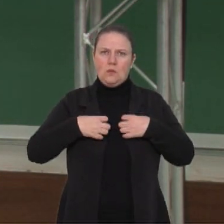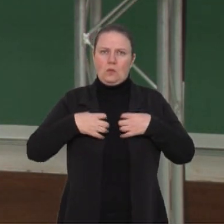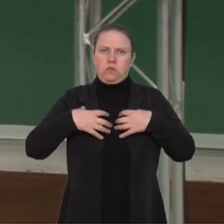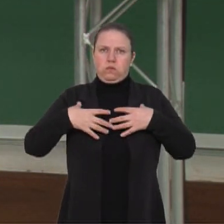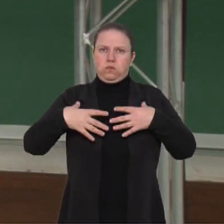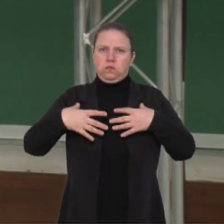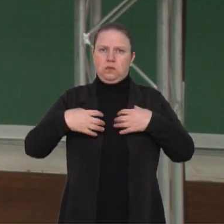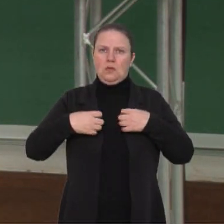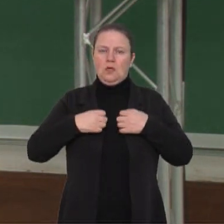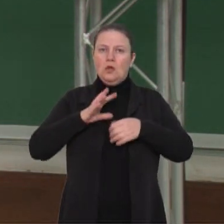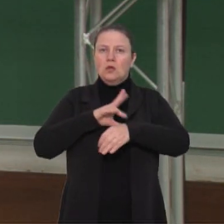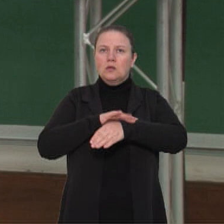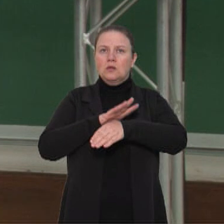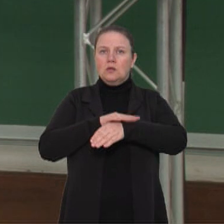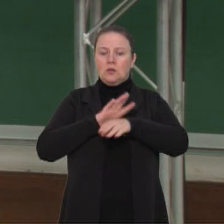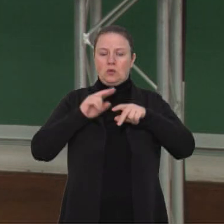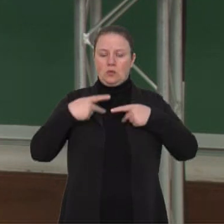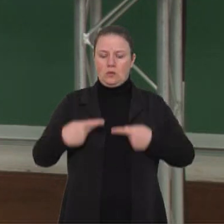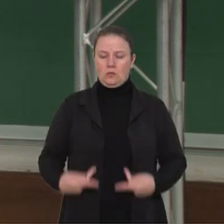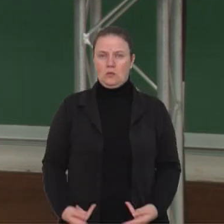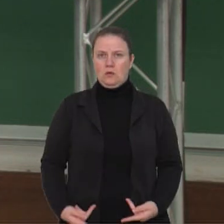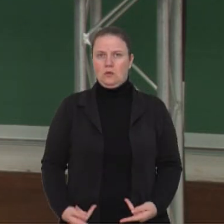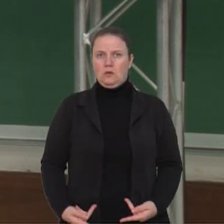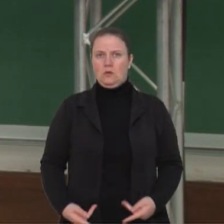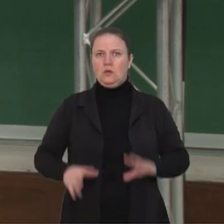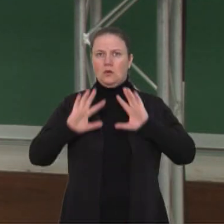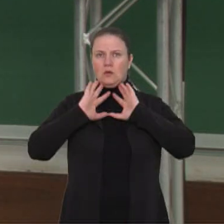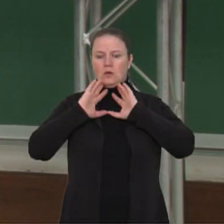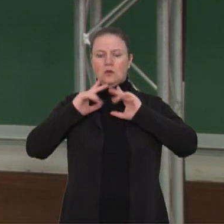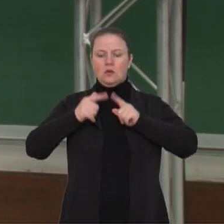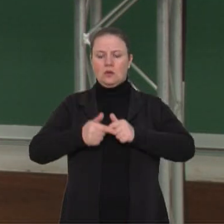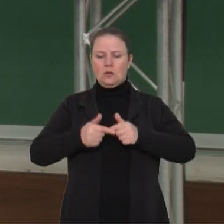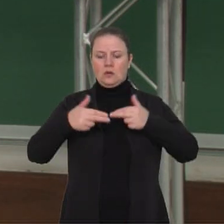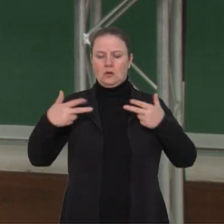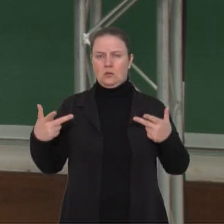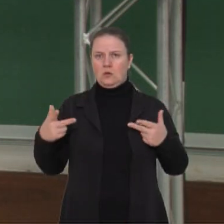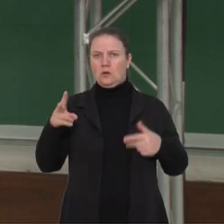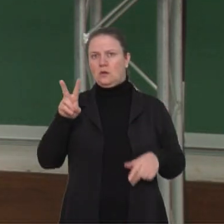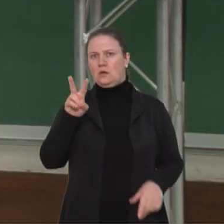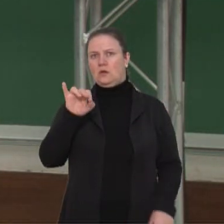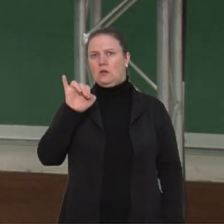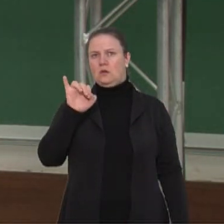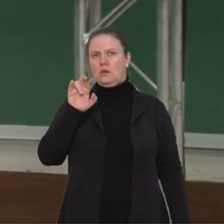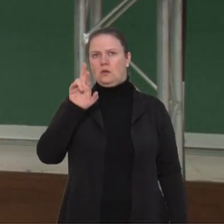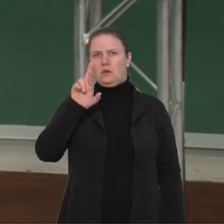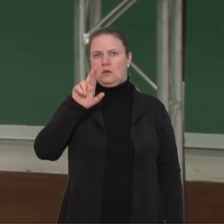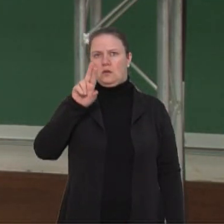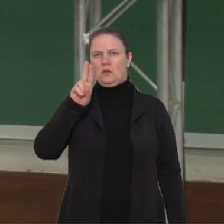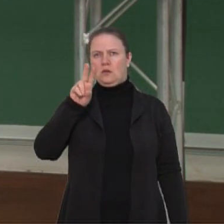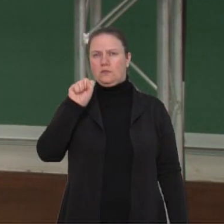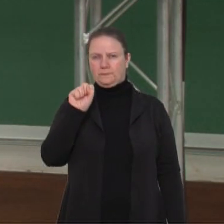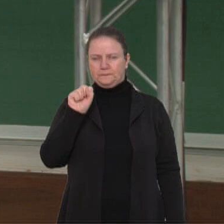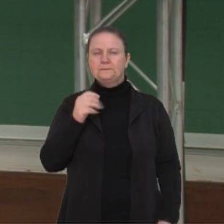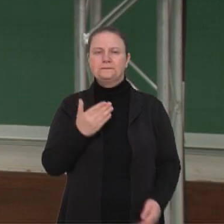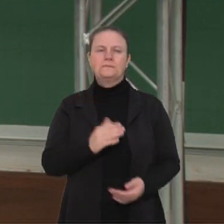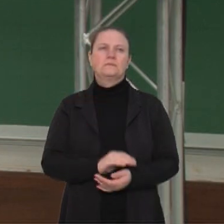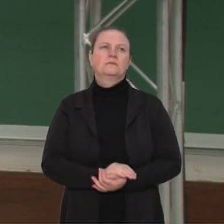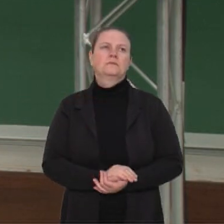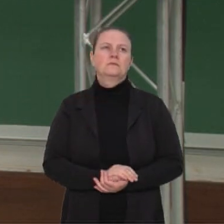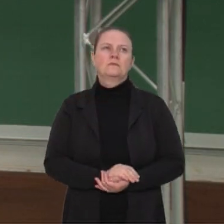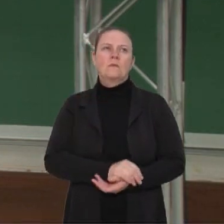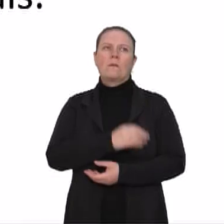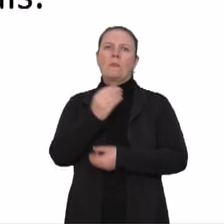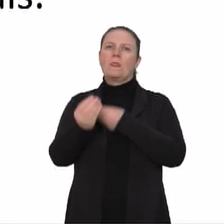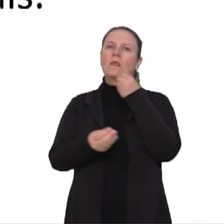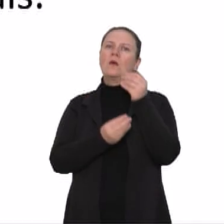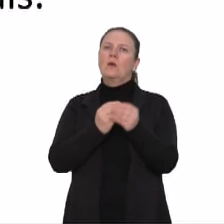humanos e animais? São os vírus que pertencem a essa família. Tudo bem? E como que